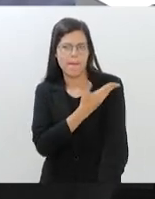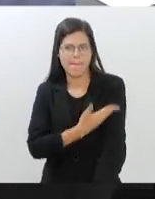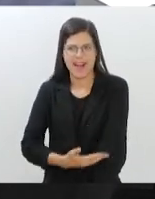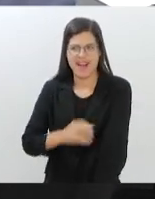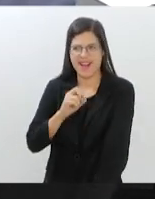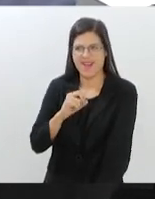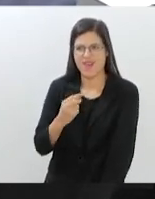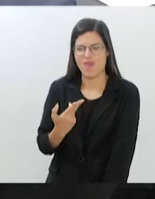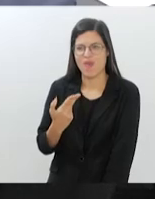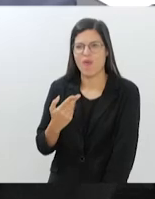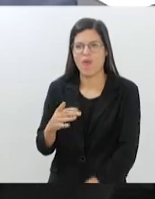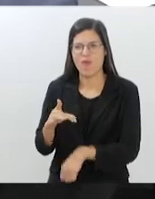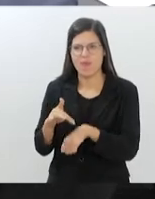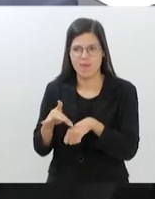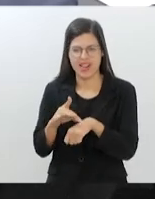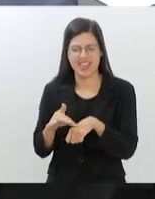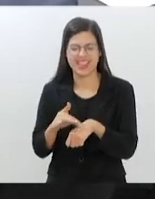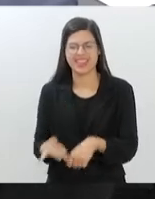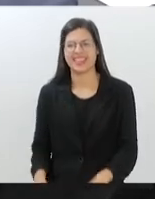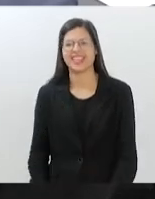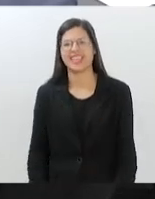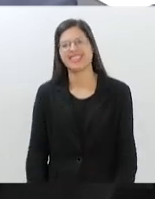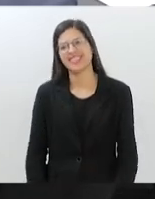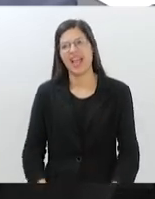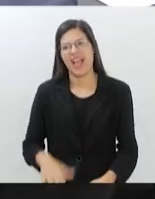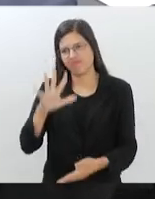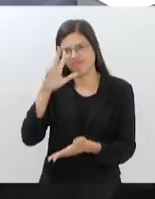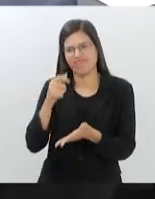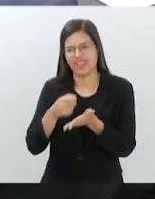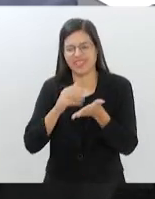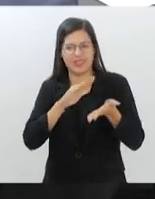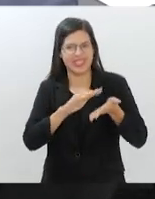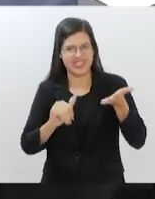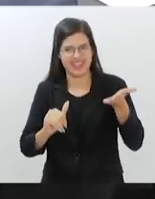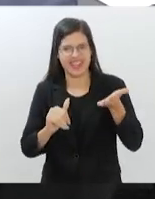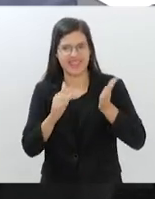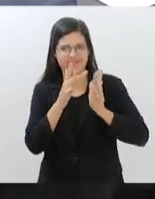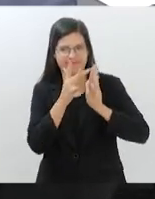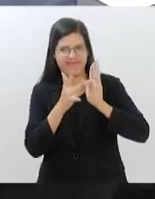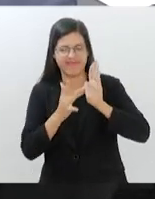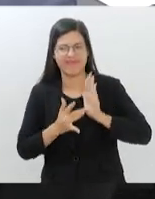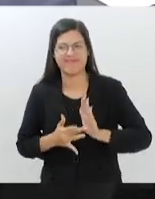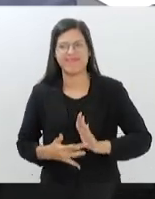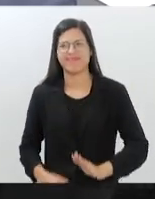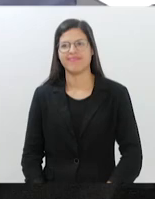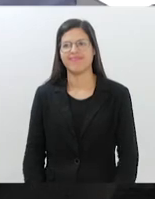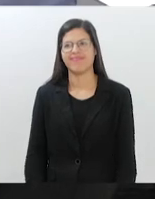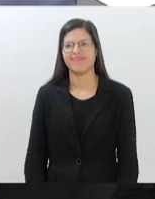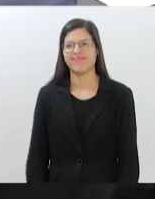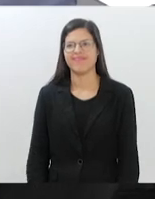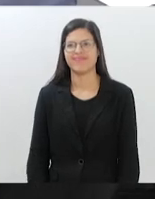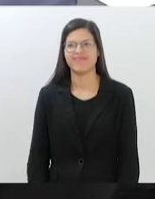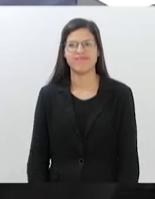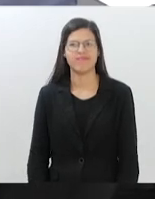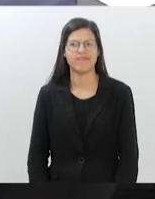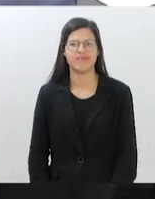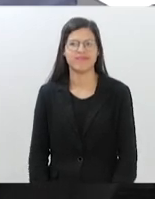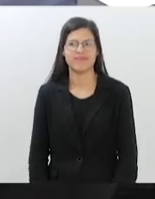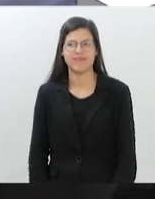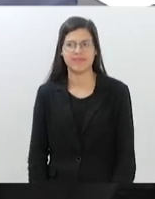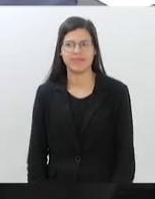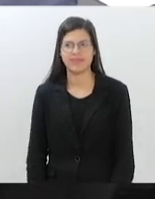preto ae resolveu tirar de paa muito boa